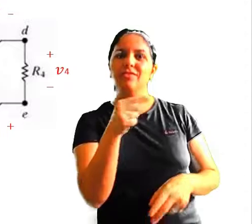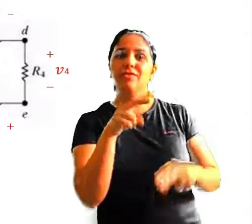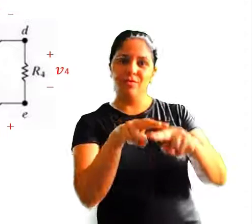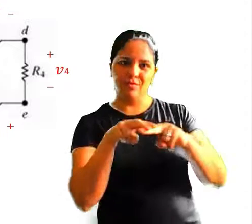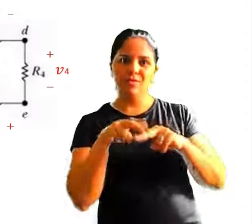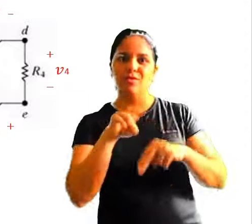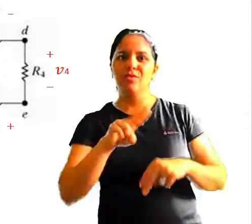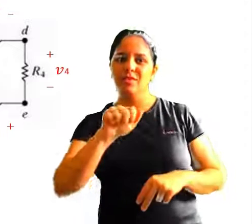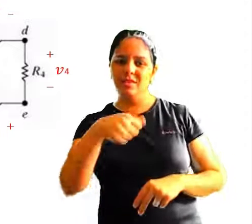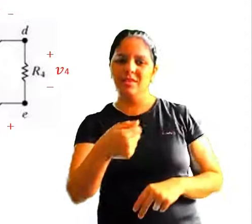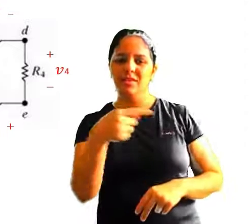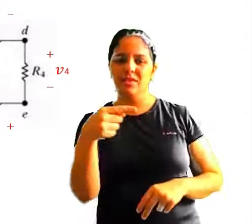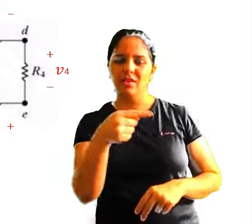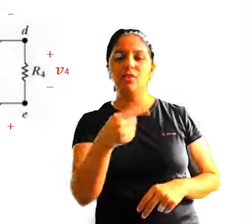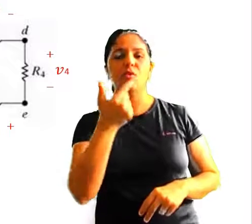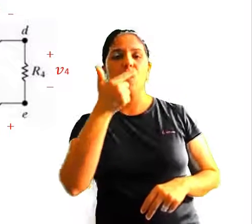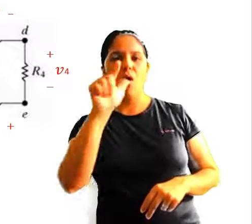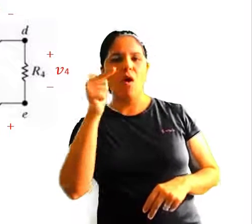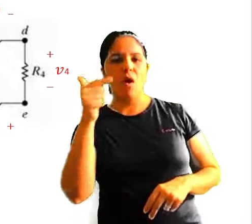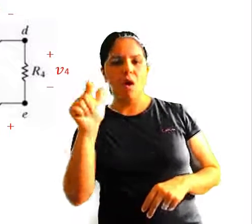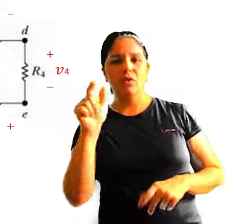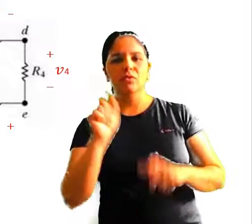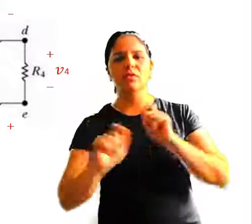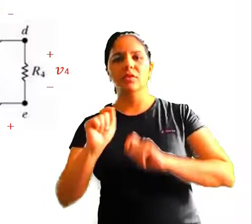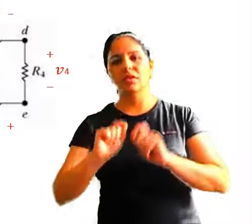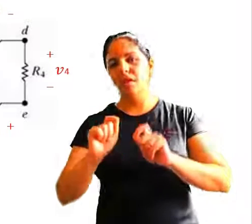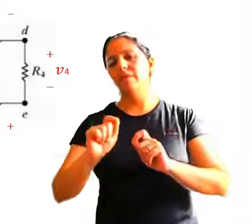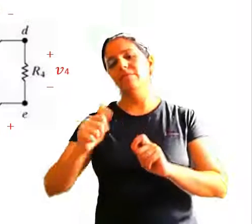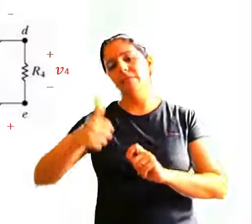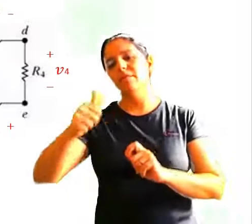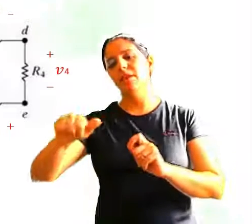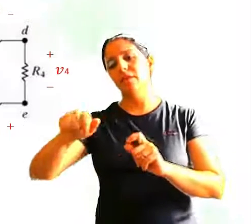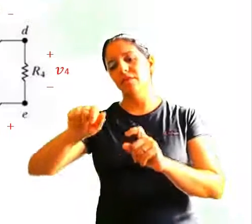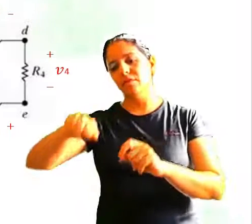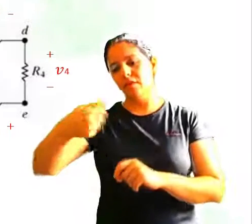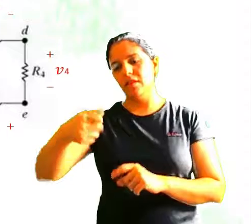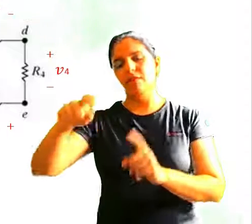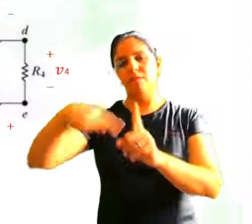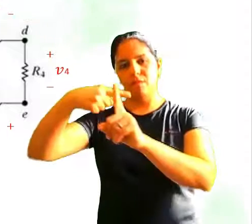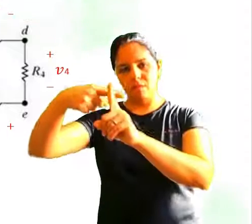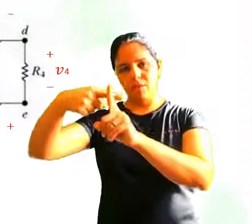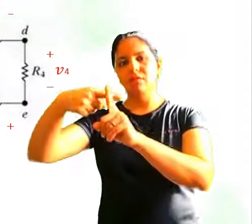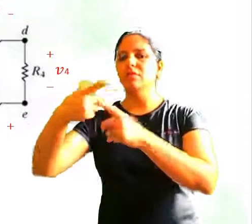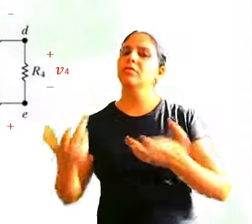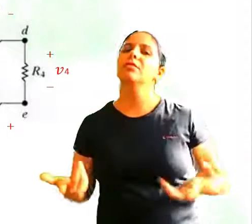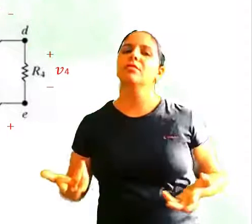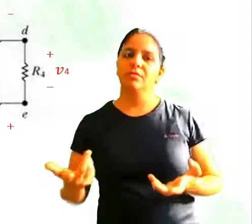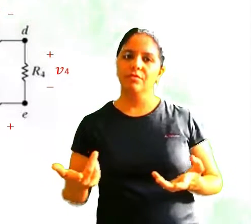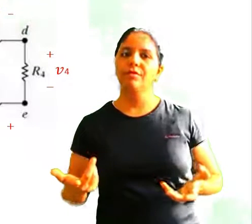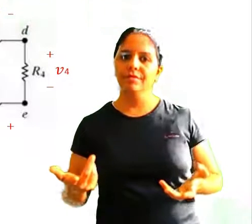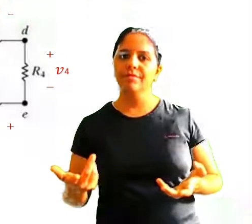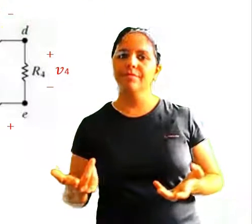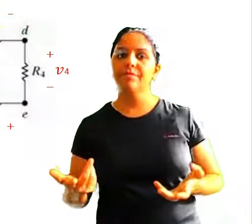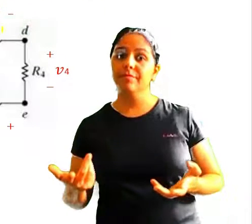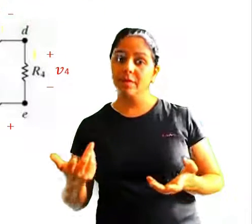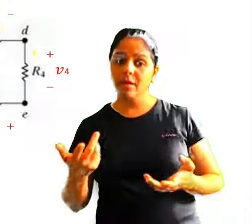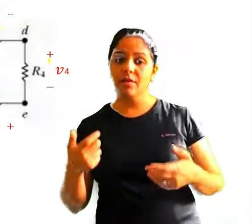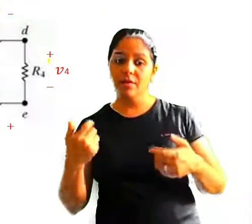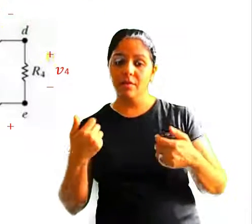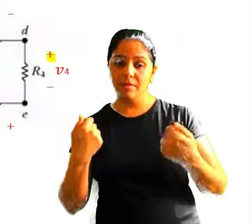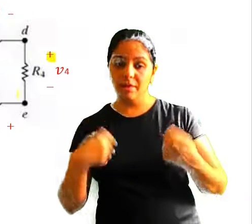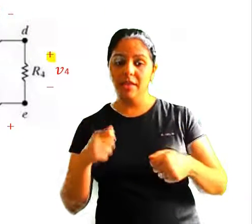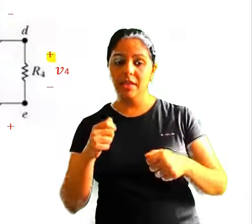malha, em VS o primeiro que eu encontro é o negativo, né? Por isso eu uso o sinal negativo. E nos outros, né, sempre eu vou encontrar